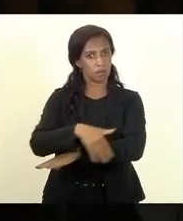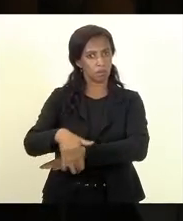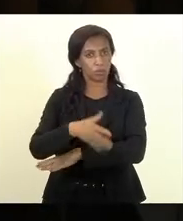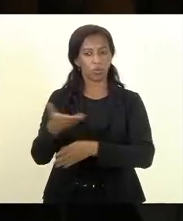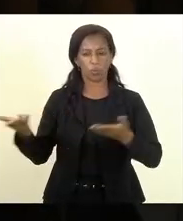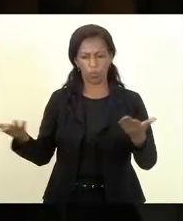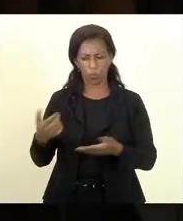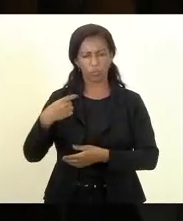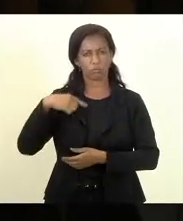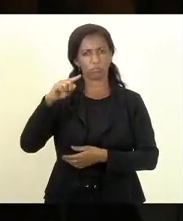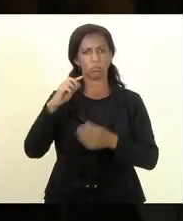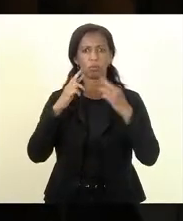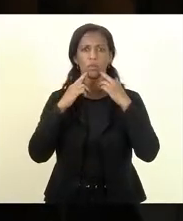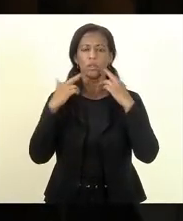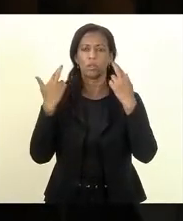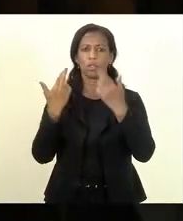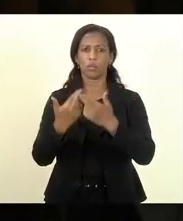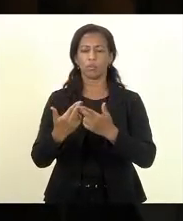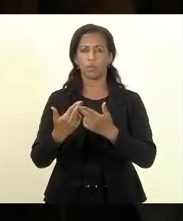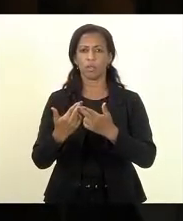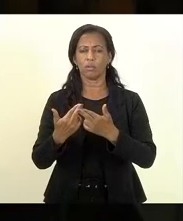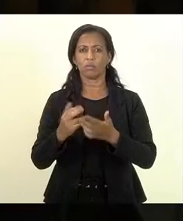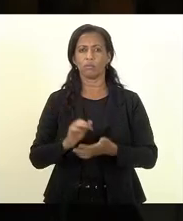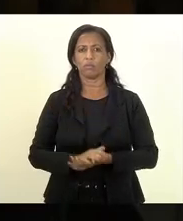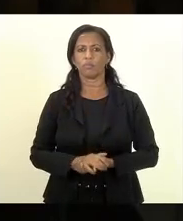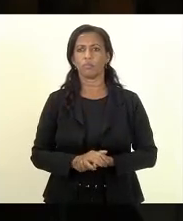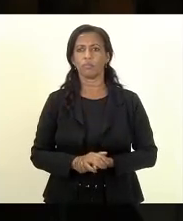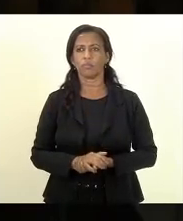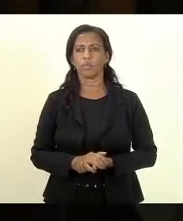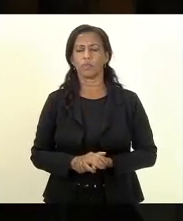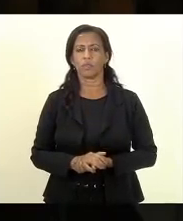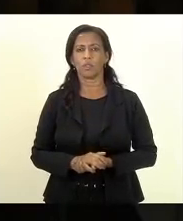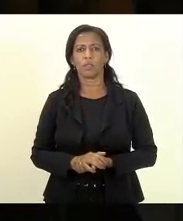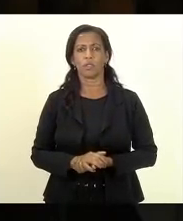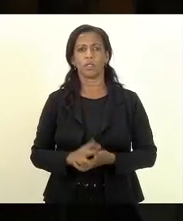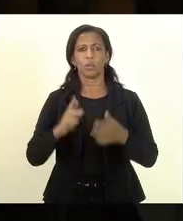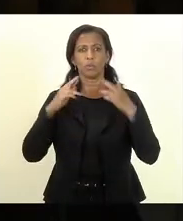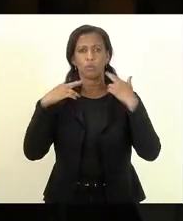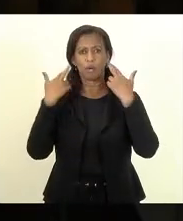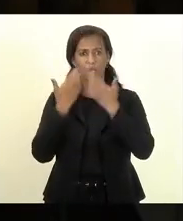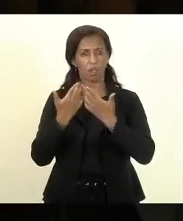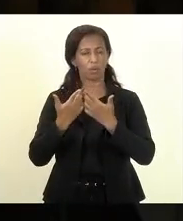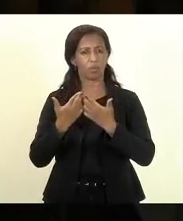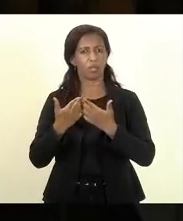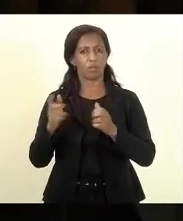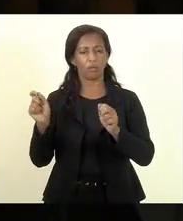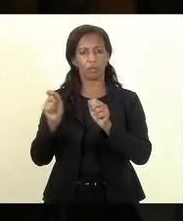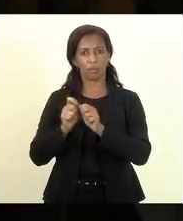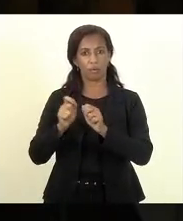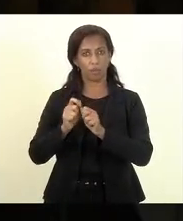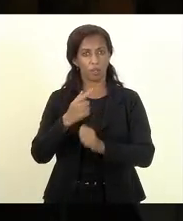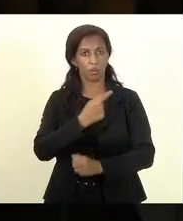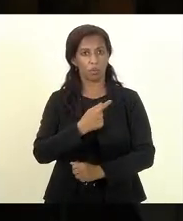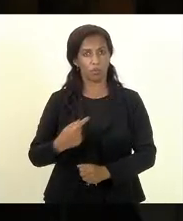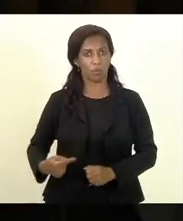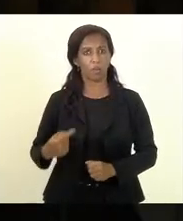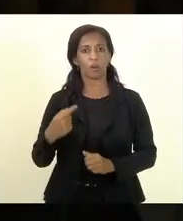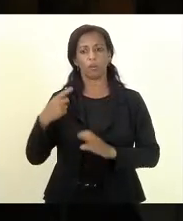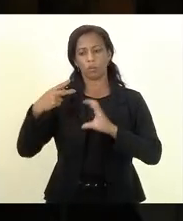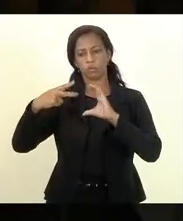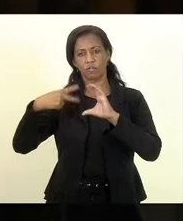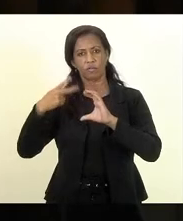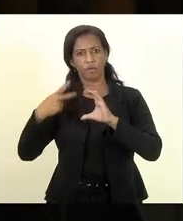uma importante e linda, simbólica audiência pública promovida pelo vereador Raimon na Câmara Municipal do